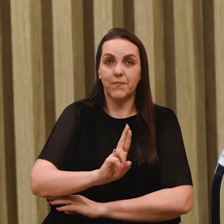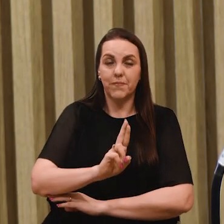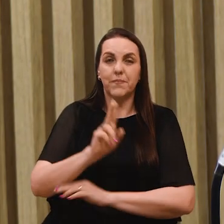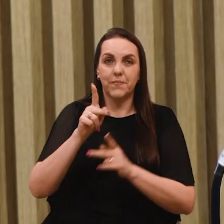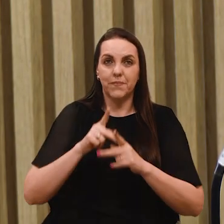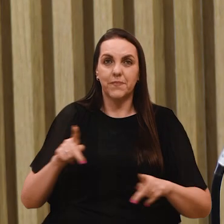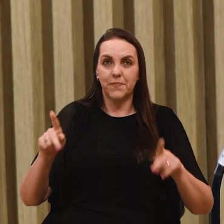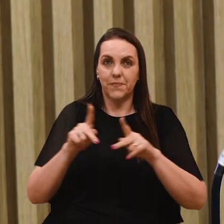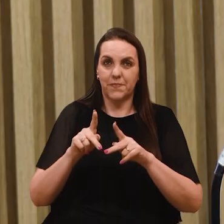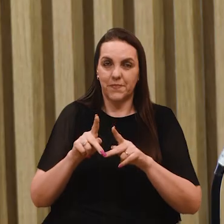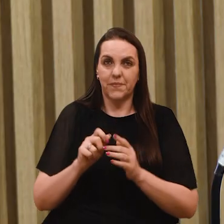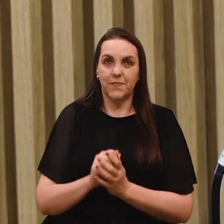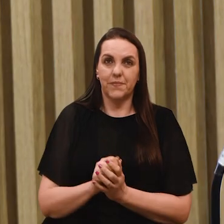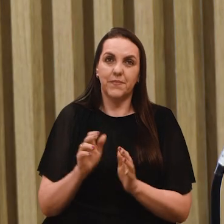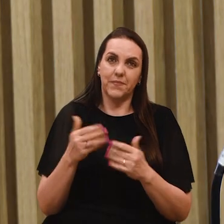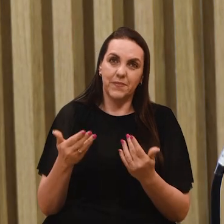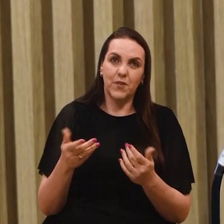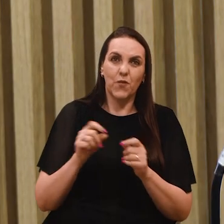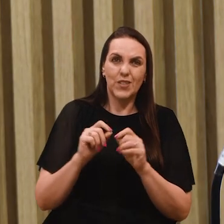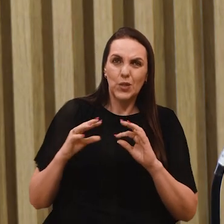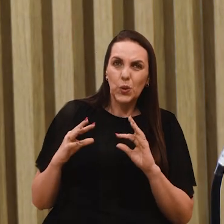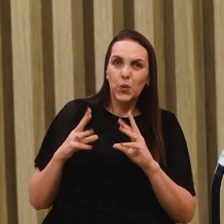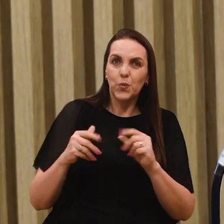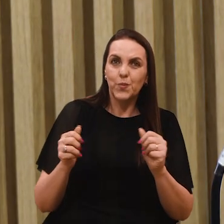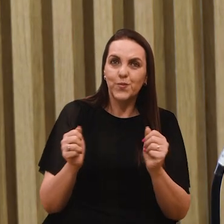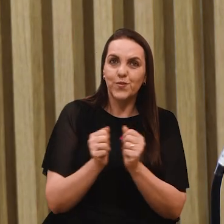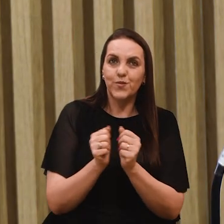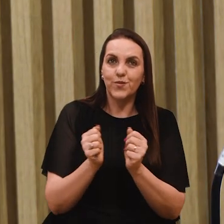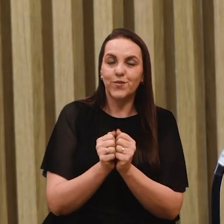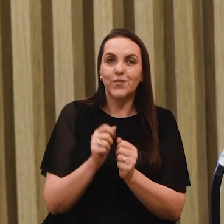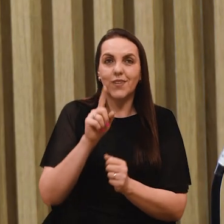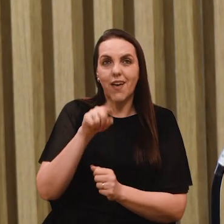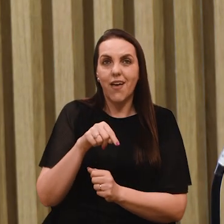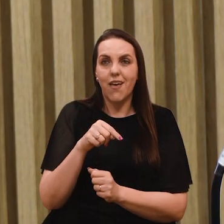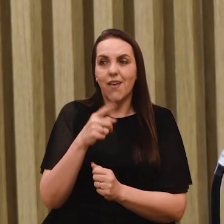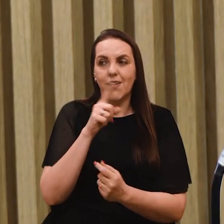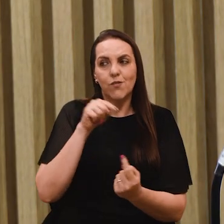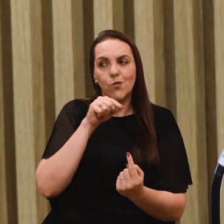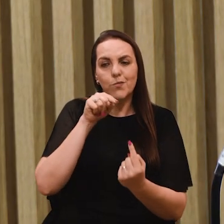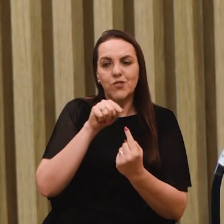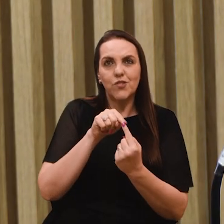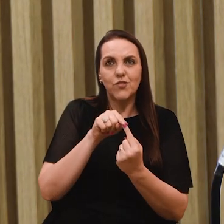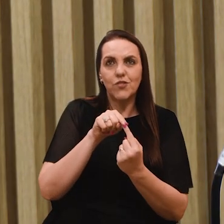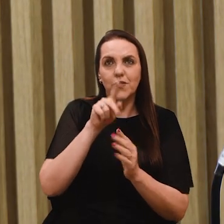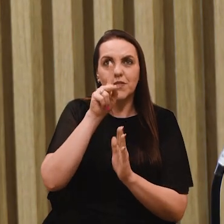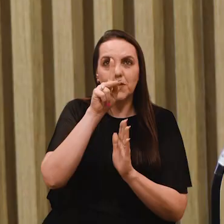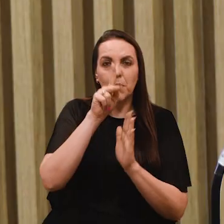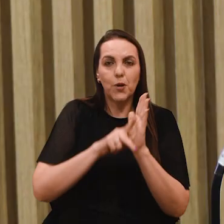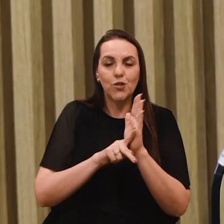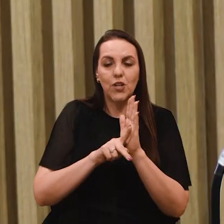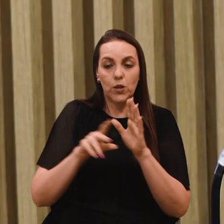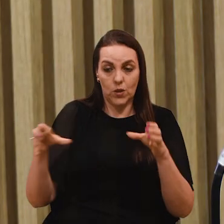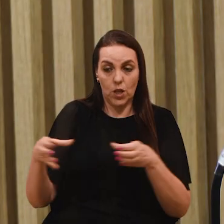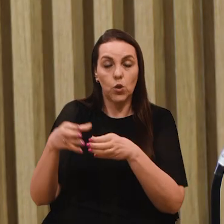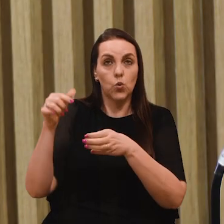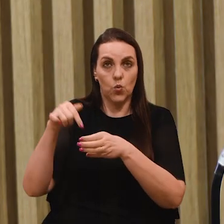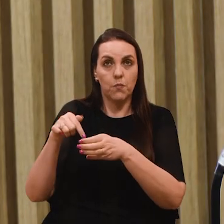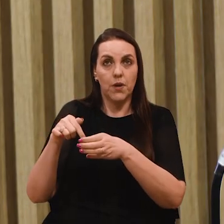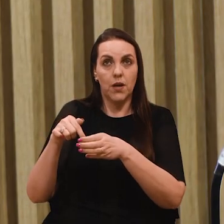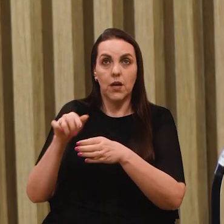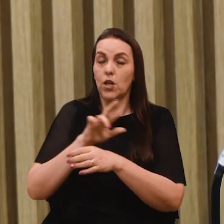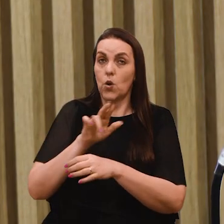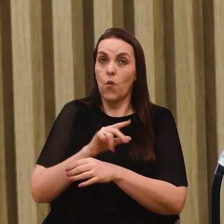E aí, então, fazer tudo junto era uma ideia, assim, de que seria um projeto da turma e